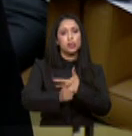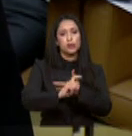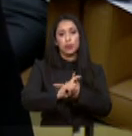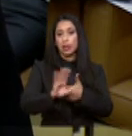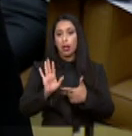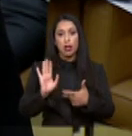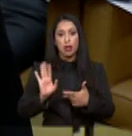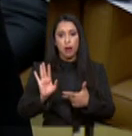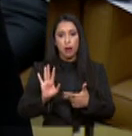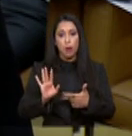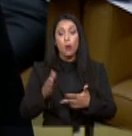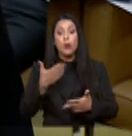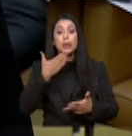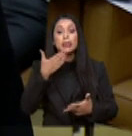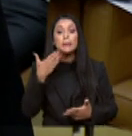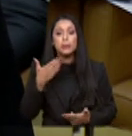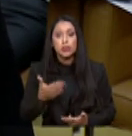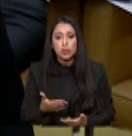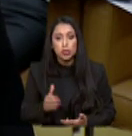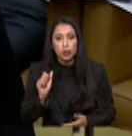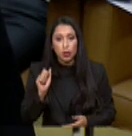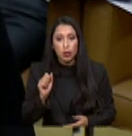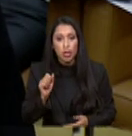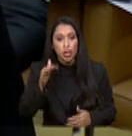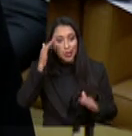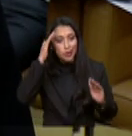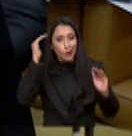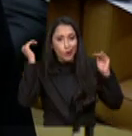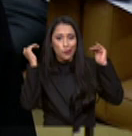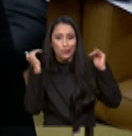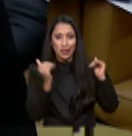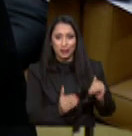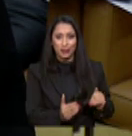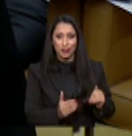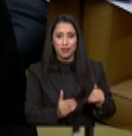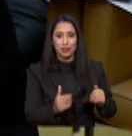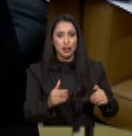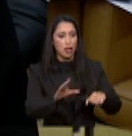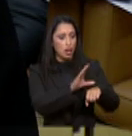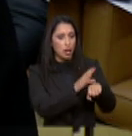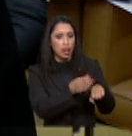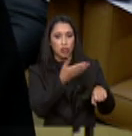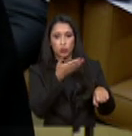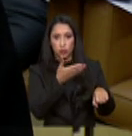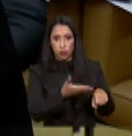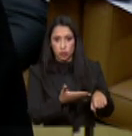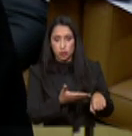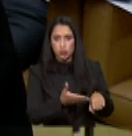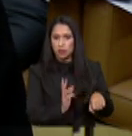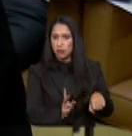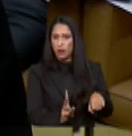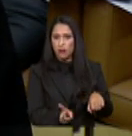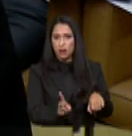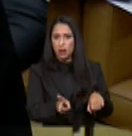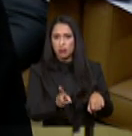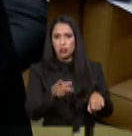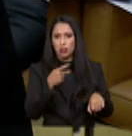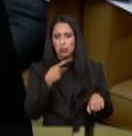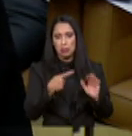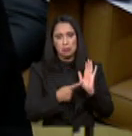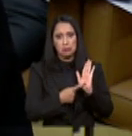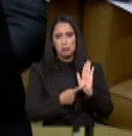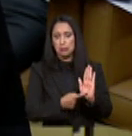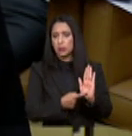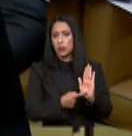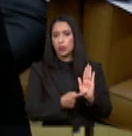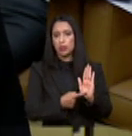executivo. Plenário se pede apenas disso, o cumprimento ações e omissões do que da União a Constituição e da Federal, da de forma cogente, na prevenção determina ao desmatamento